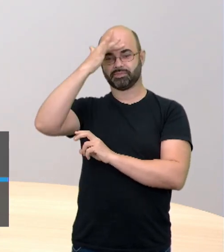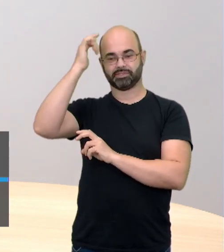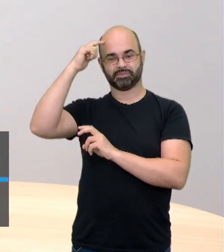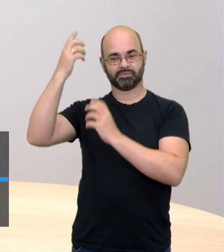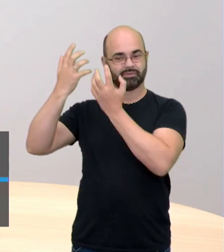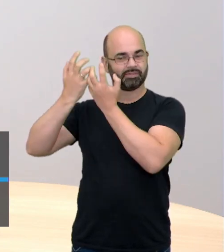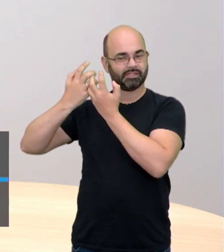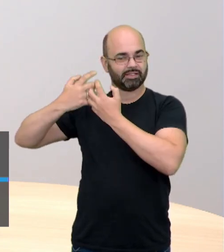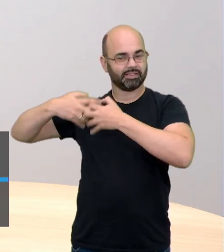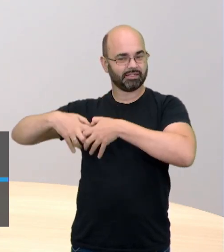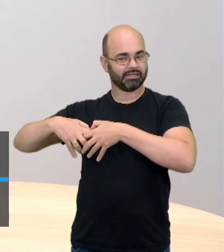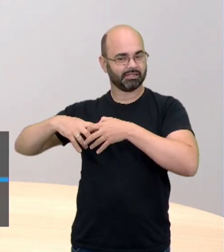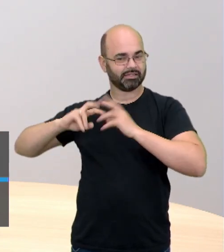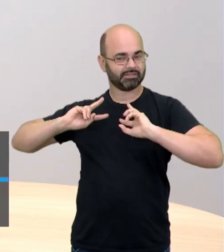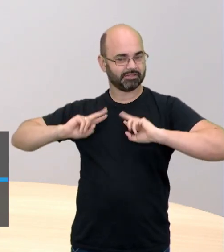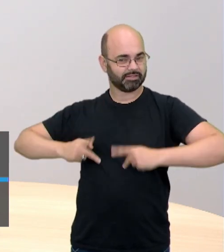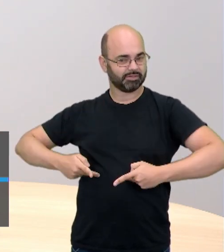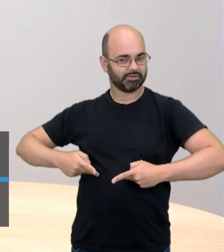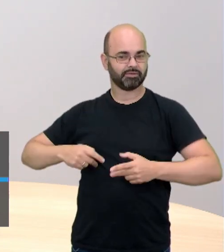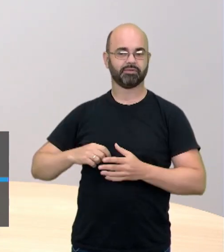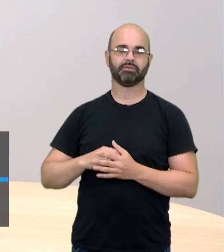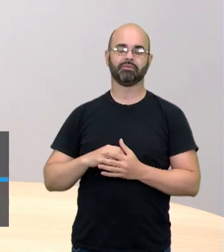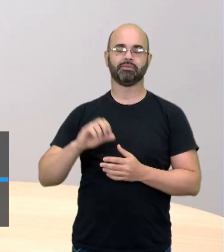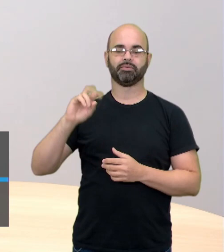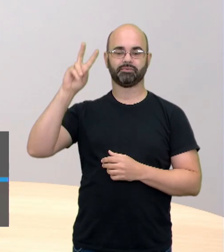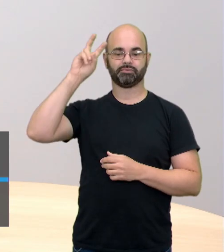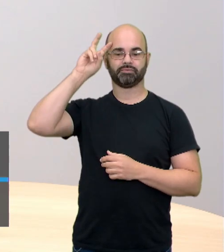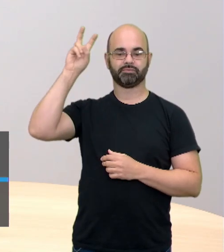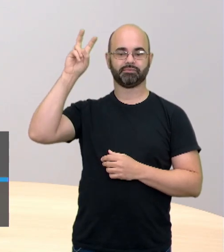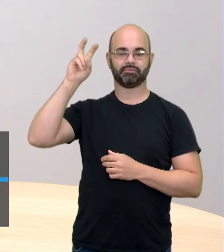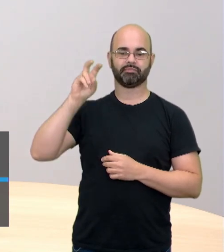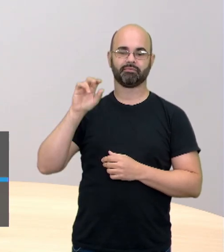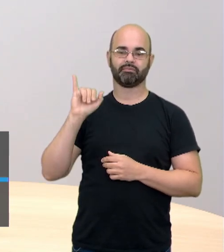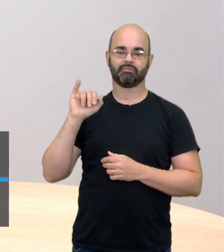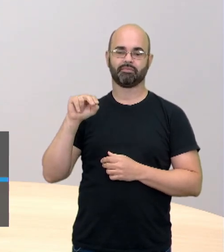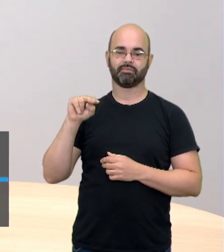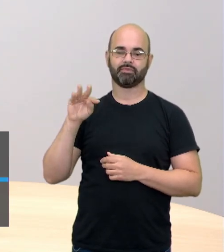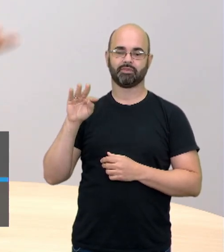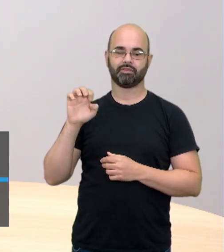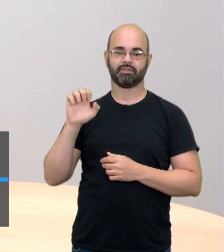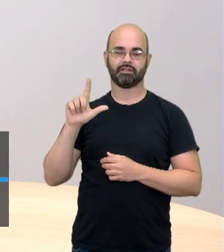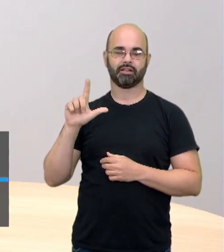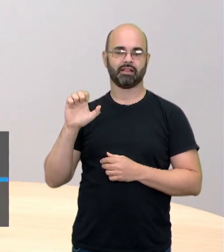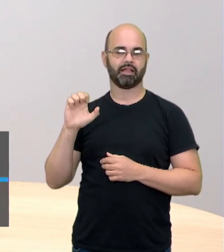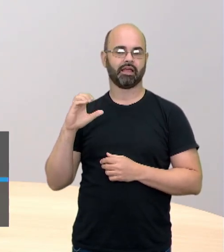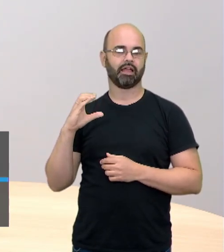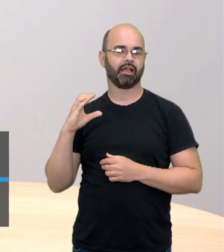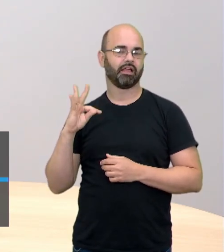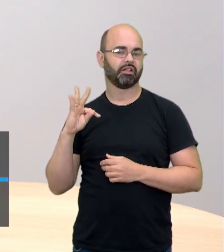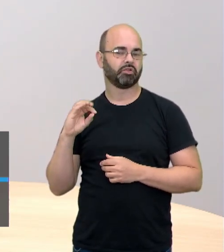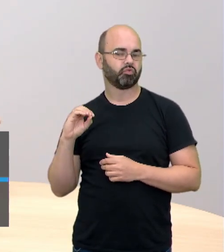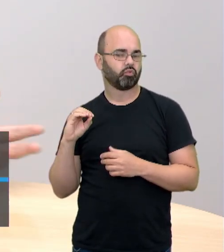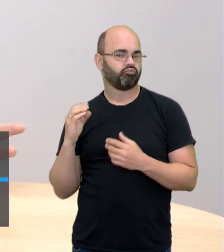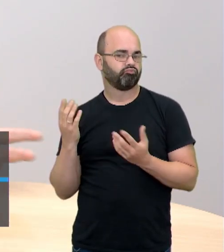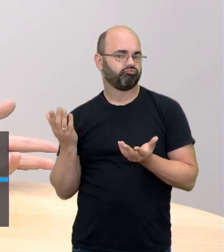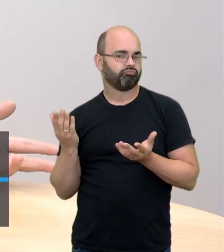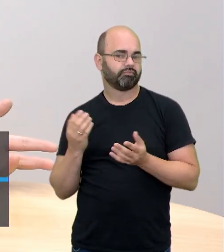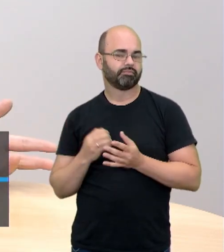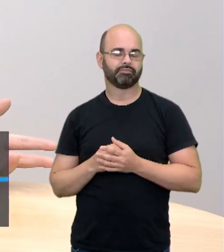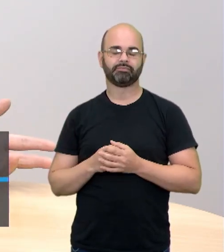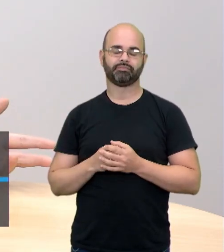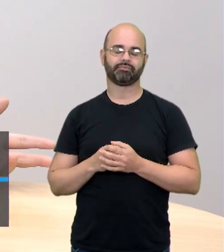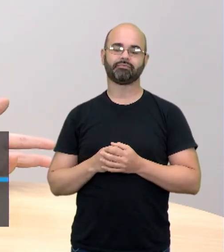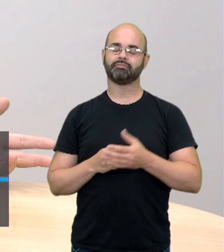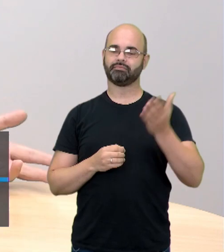algo seria o intelecto? Não sei, mas o fato é que se concretizou muito fortemente esse pensamento de